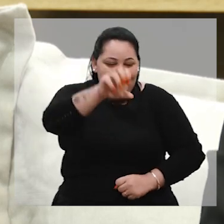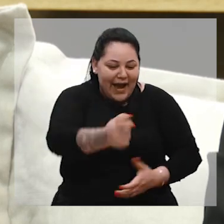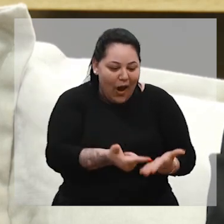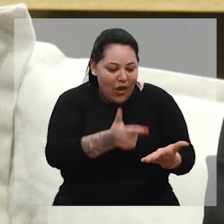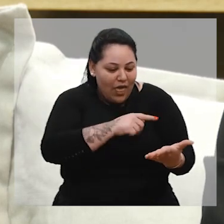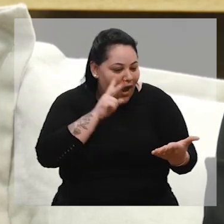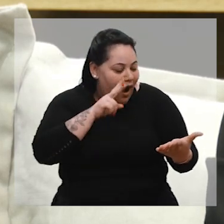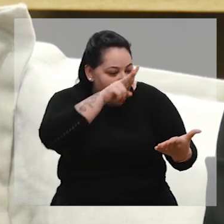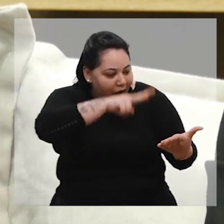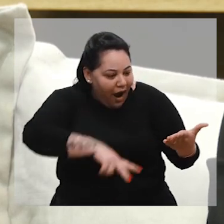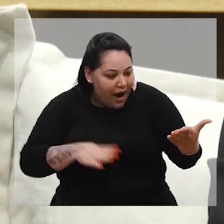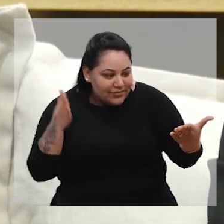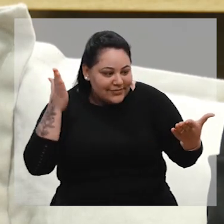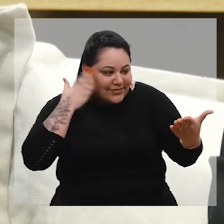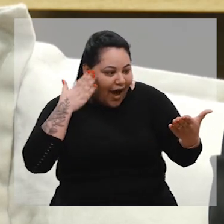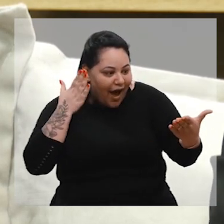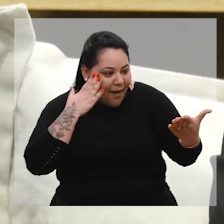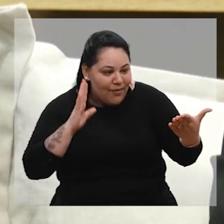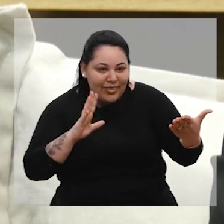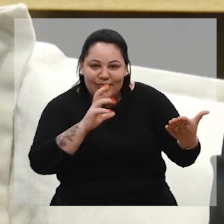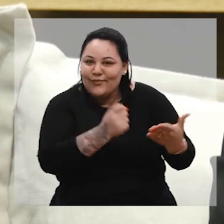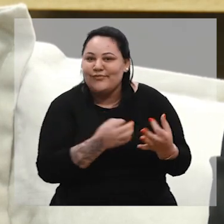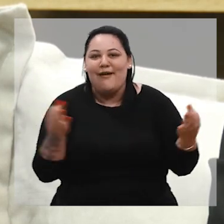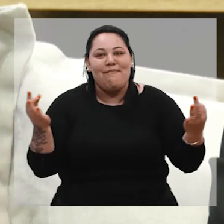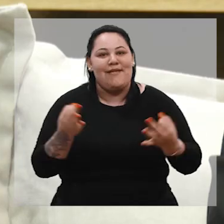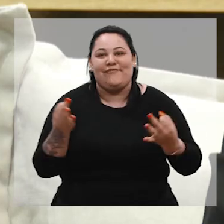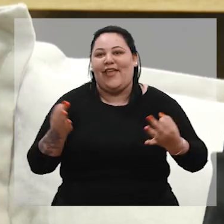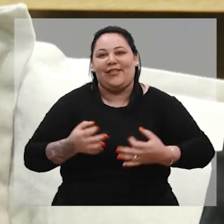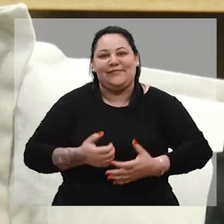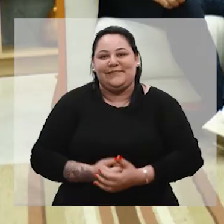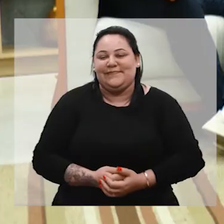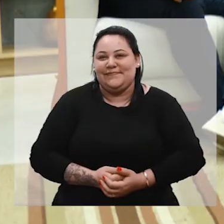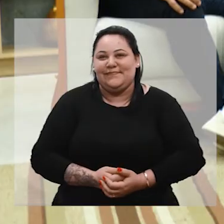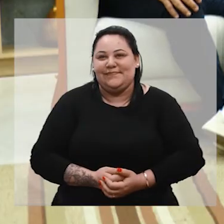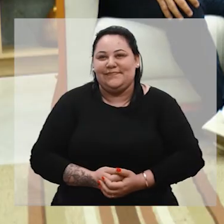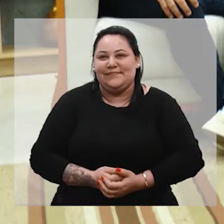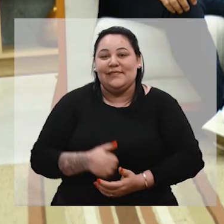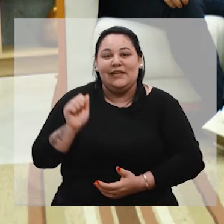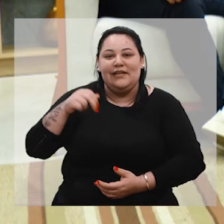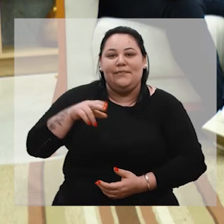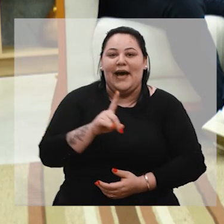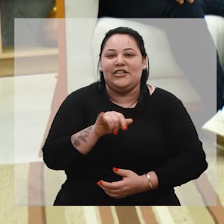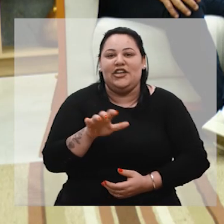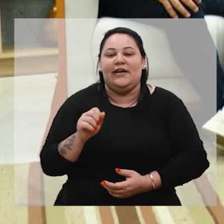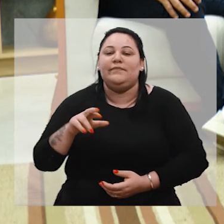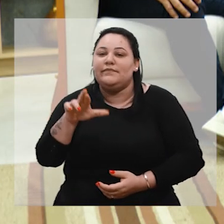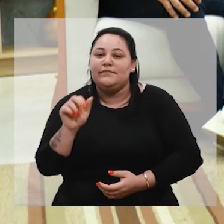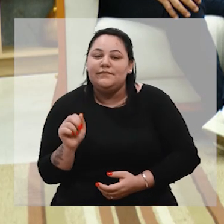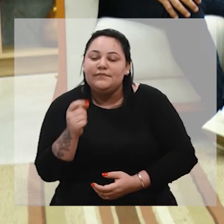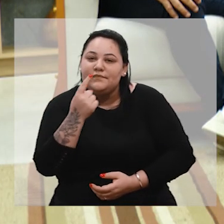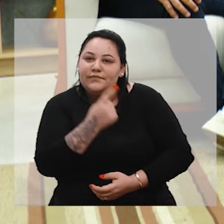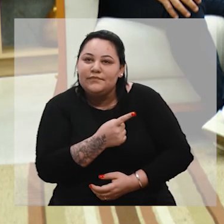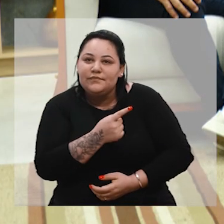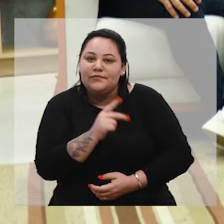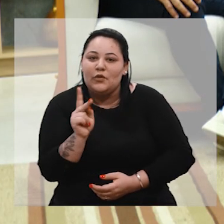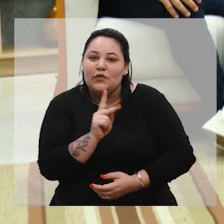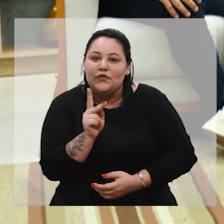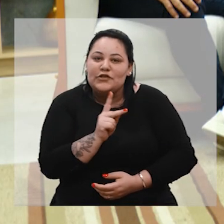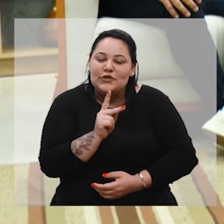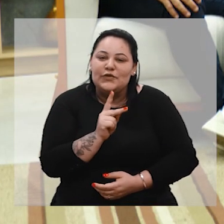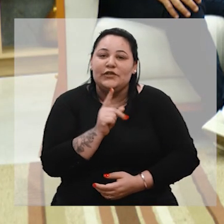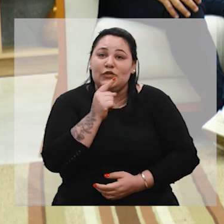de pegar um livro e saber o que está escrito naquele livro. Então é maravilhoso isso. Andiara, você